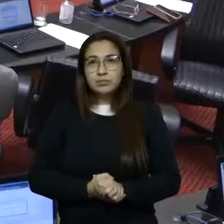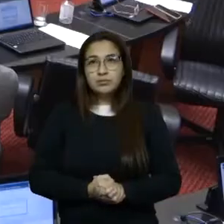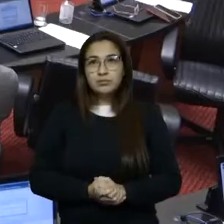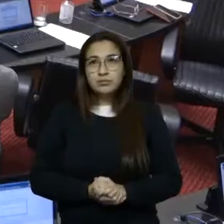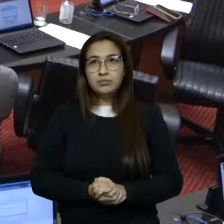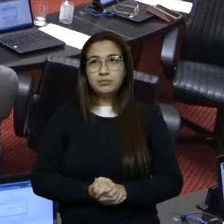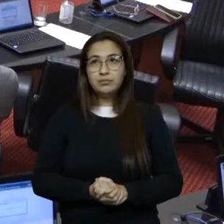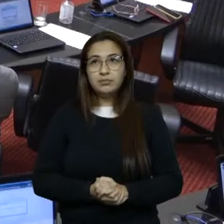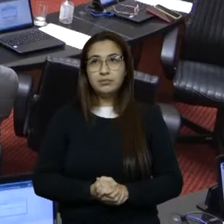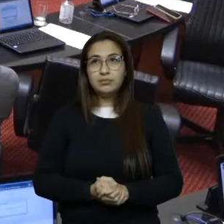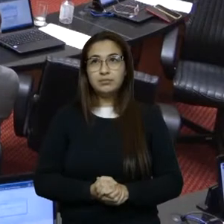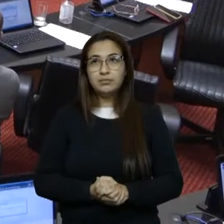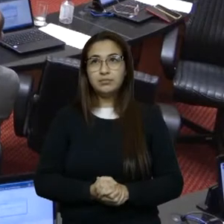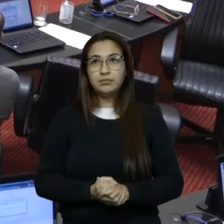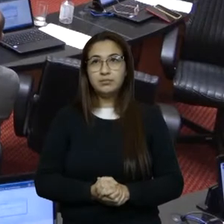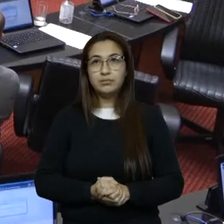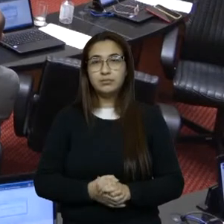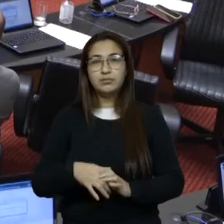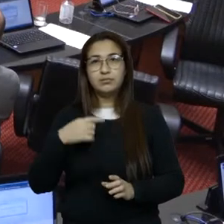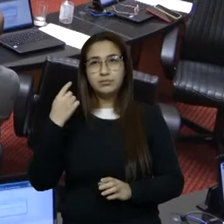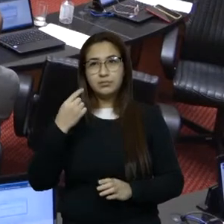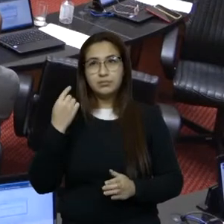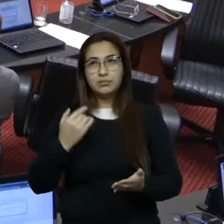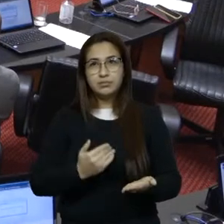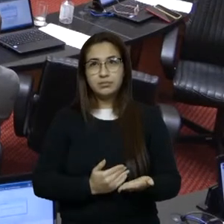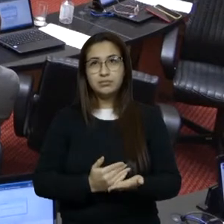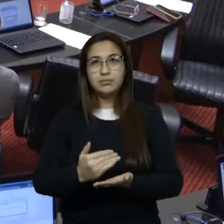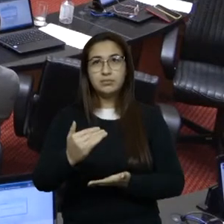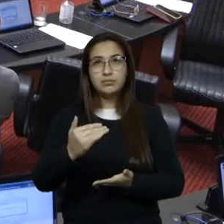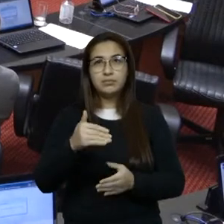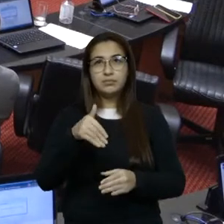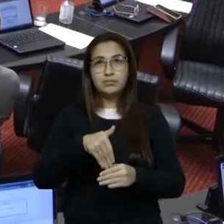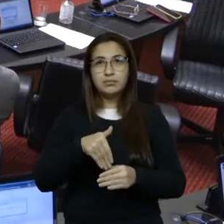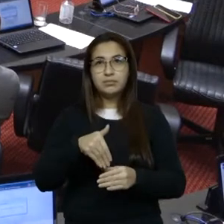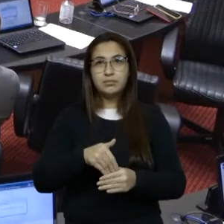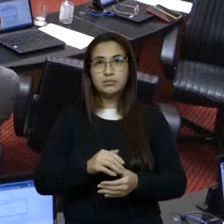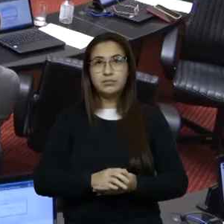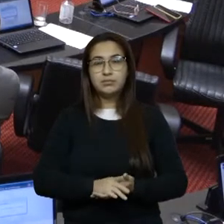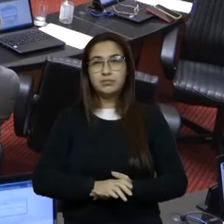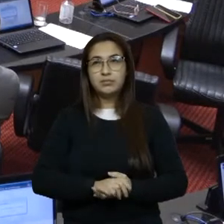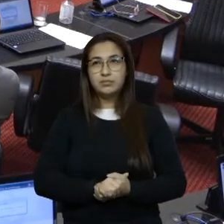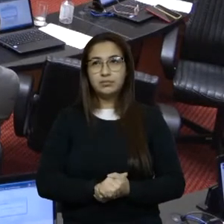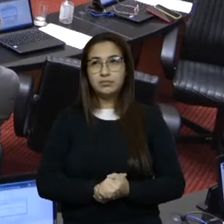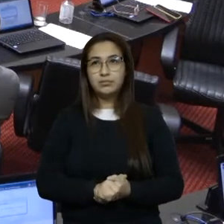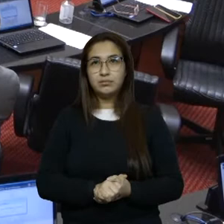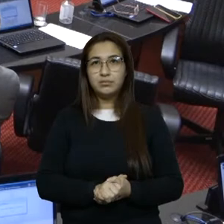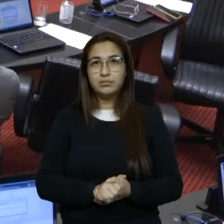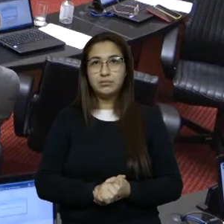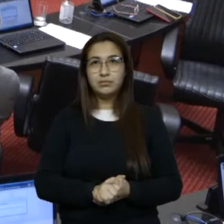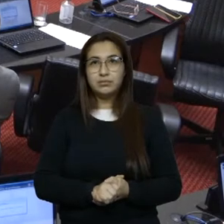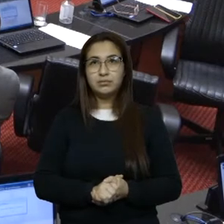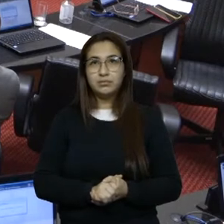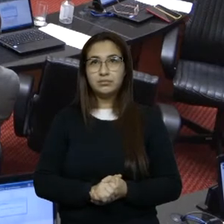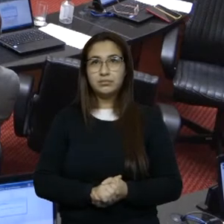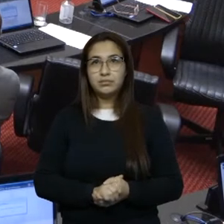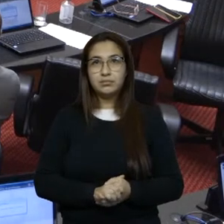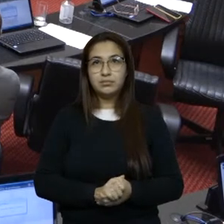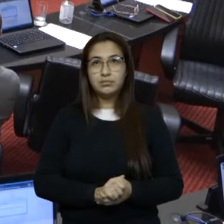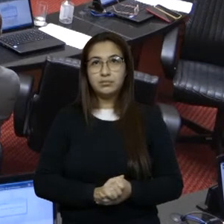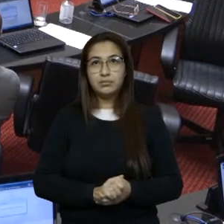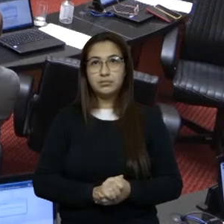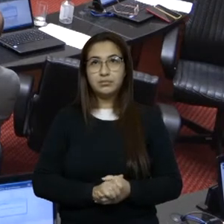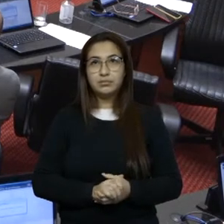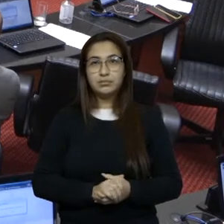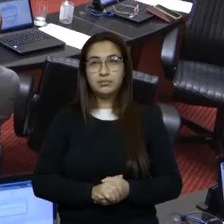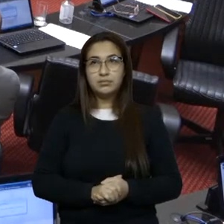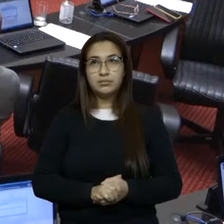os senhores deputados vamos usar de dia E aí o